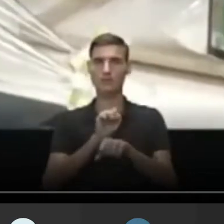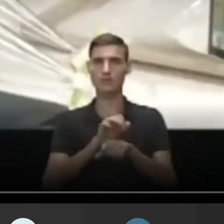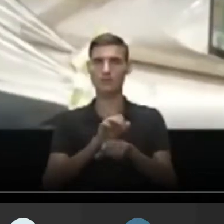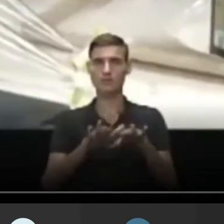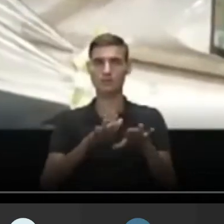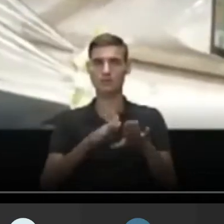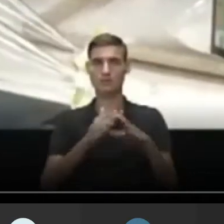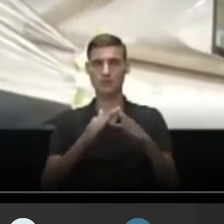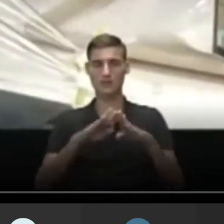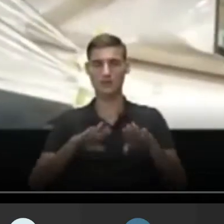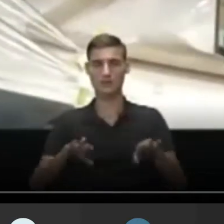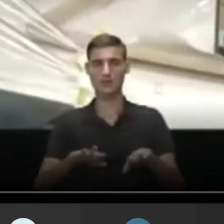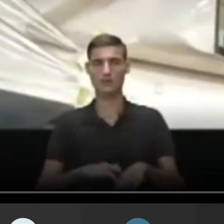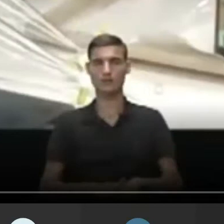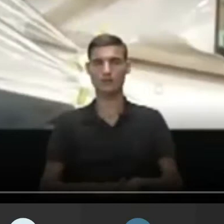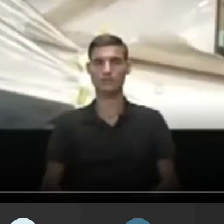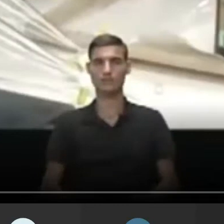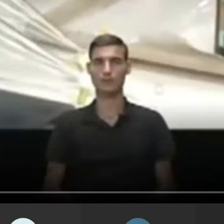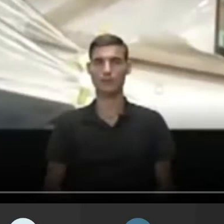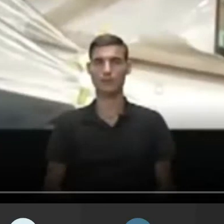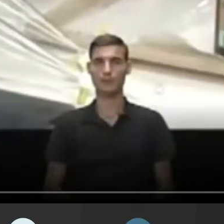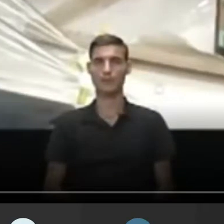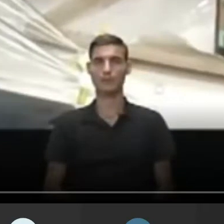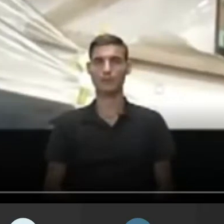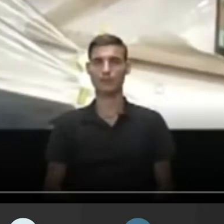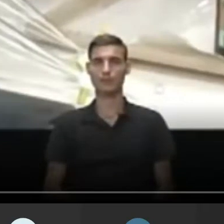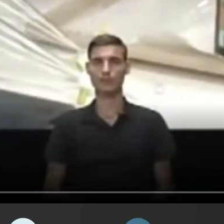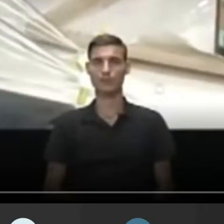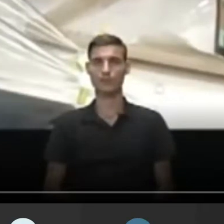substância orgânica e a aquosa.